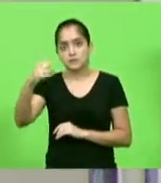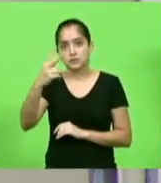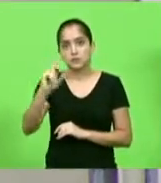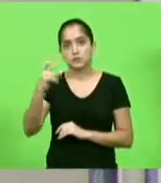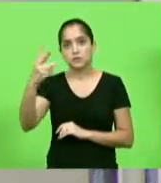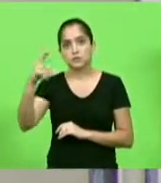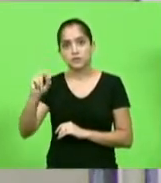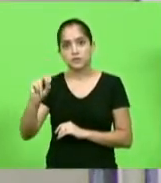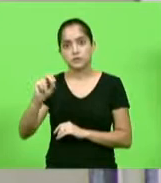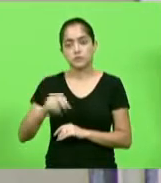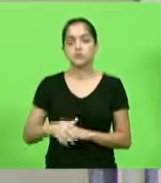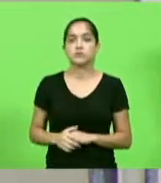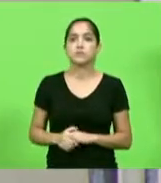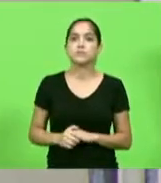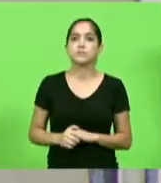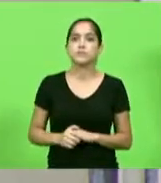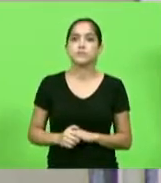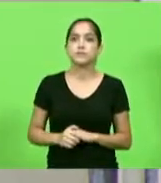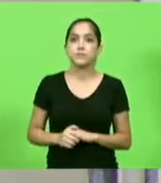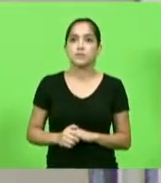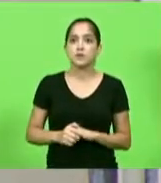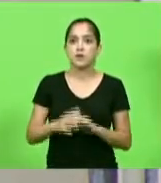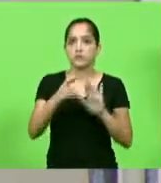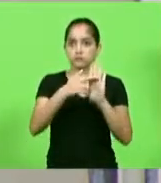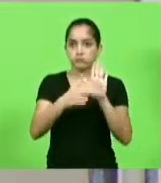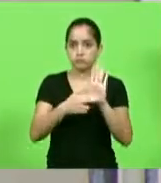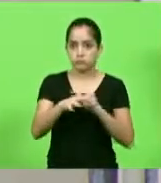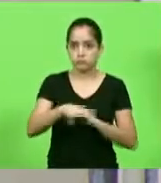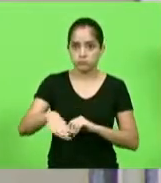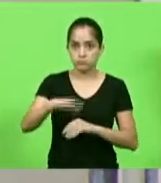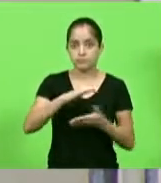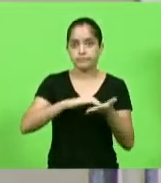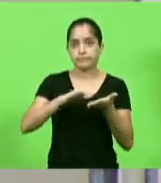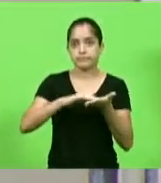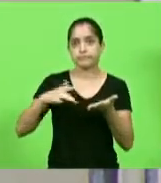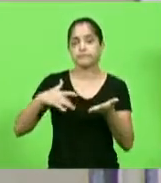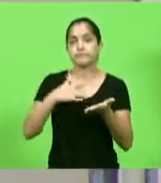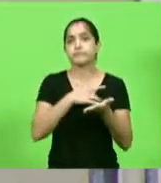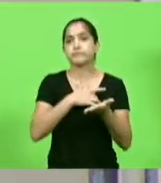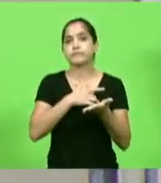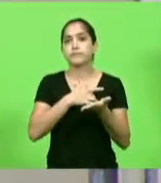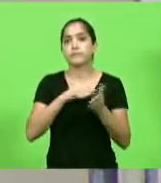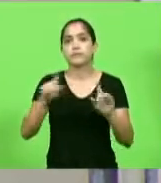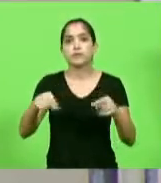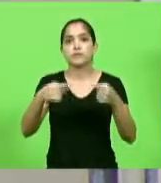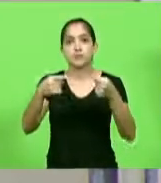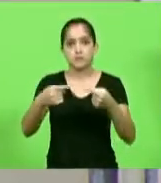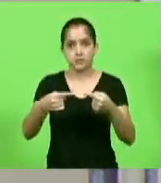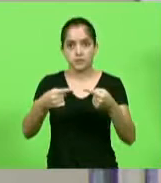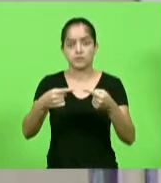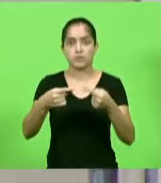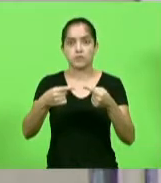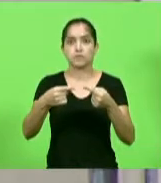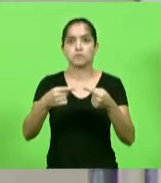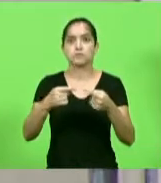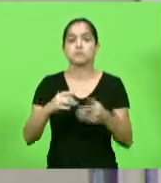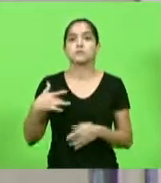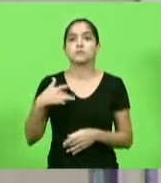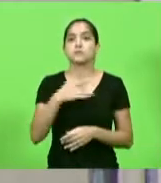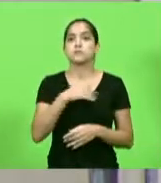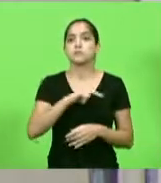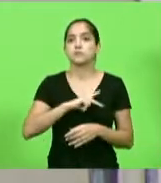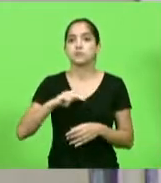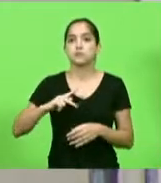estabelece medidas temporárias a serem adotadas no nome da Secretaria de Estado da Saúde para enfrentamento da emergência de saúde pública